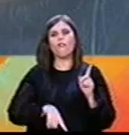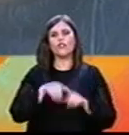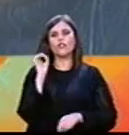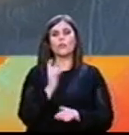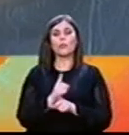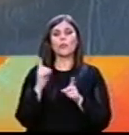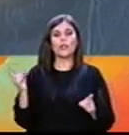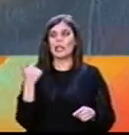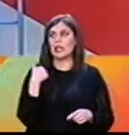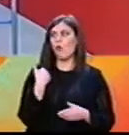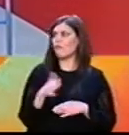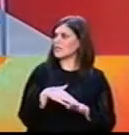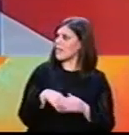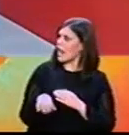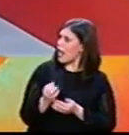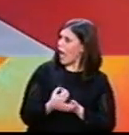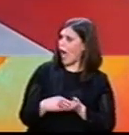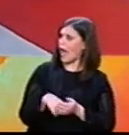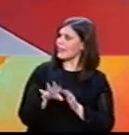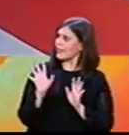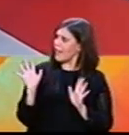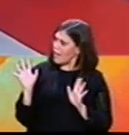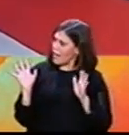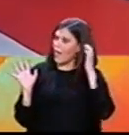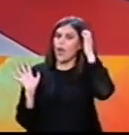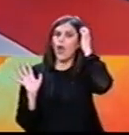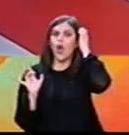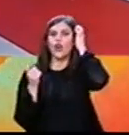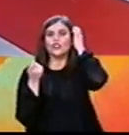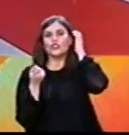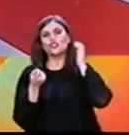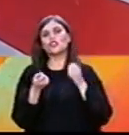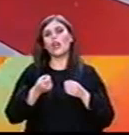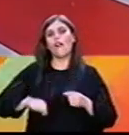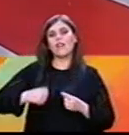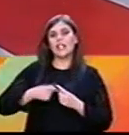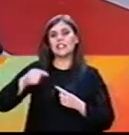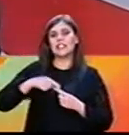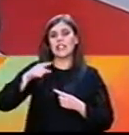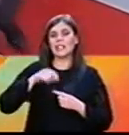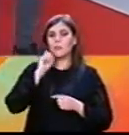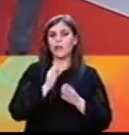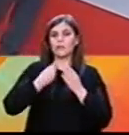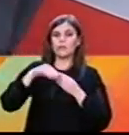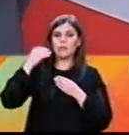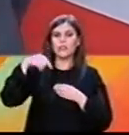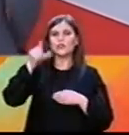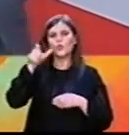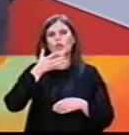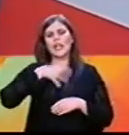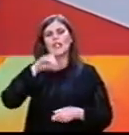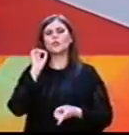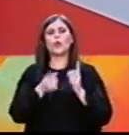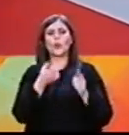rissóis? Nada. Olha, deixa-me pôr um bocadinho de salsa aí para enfeitarmos a nossa travessa, pode ser? Não sei o que é que tu queres pôr e